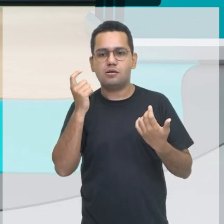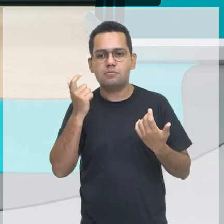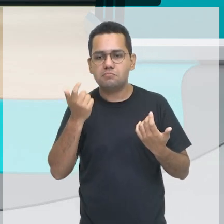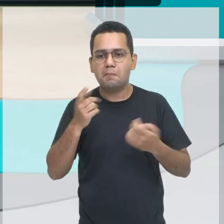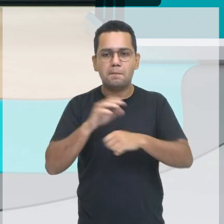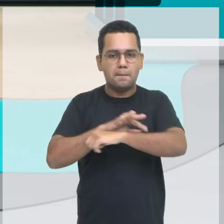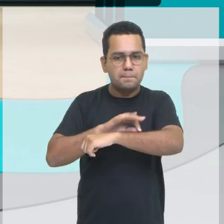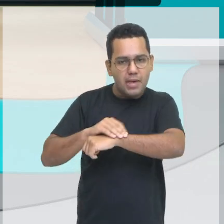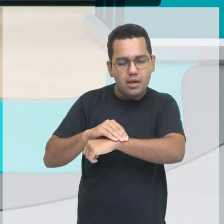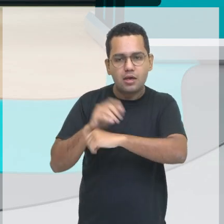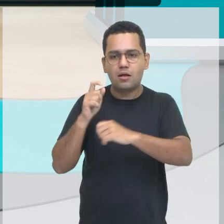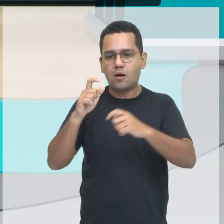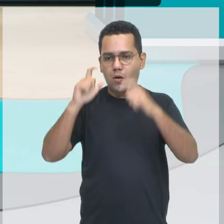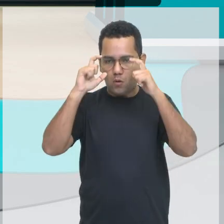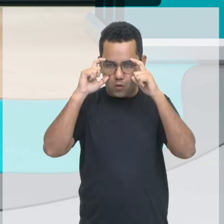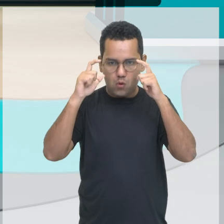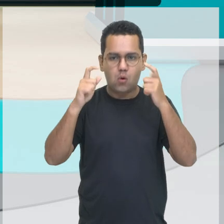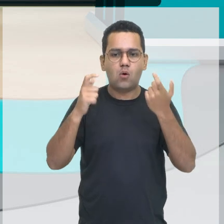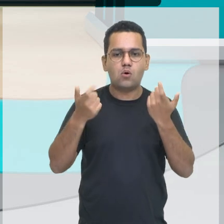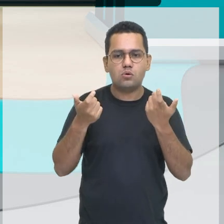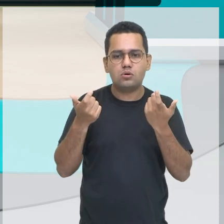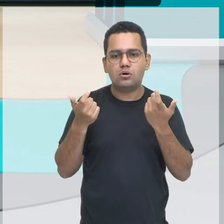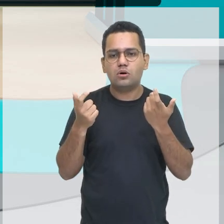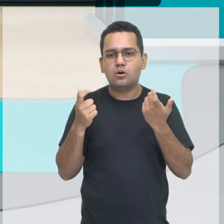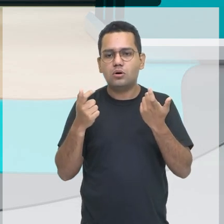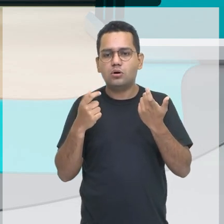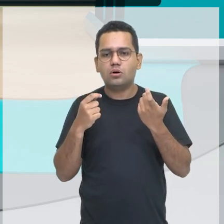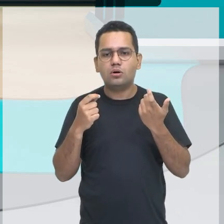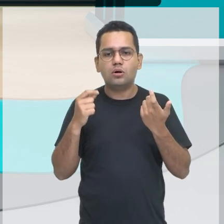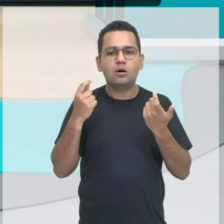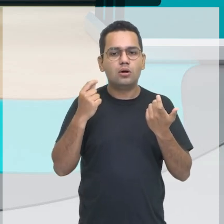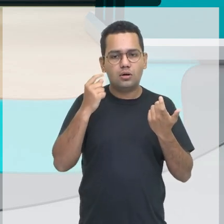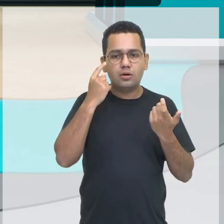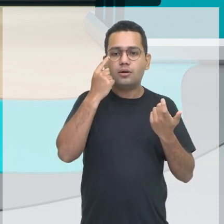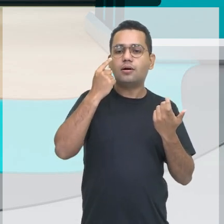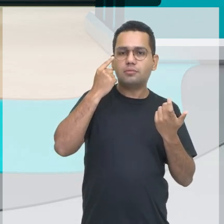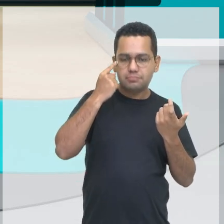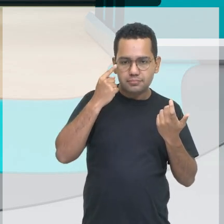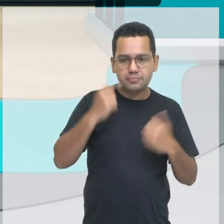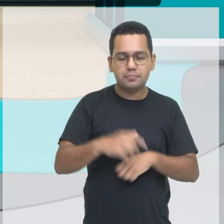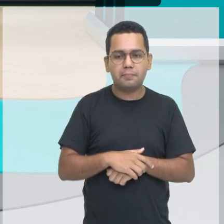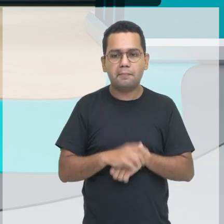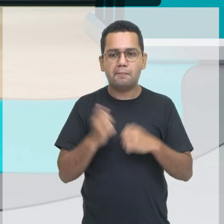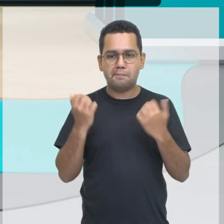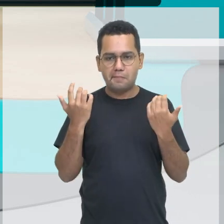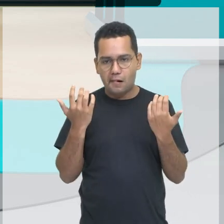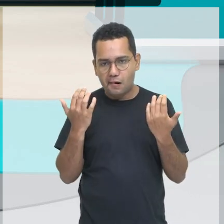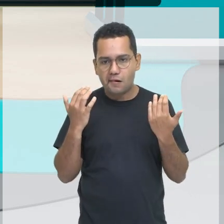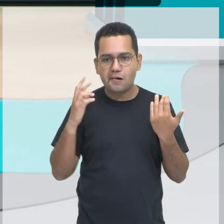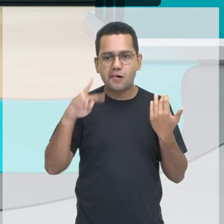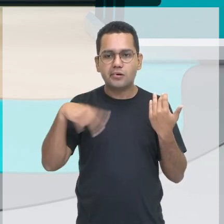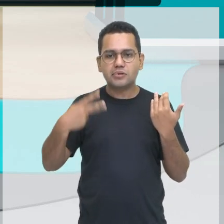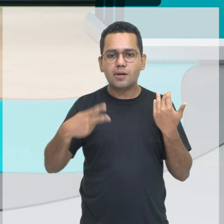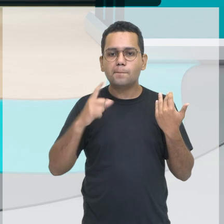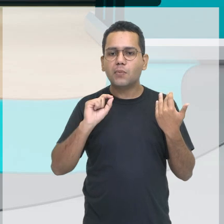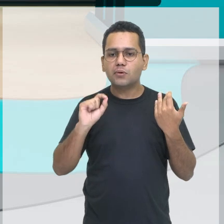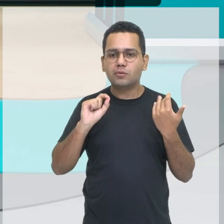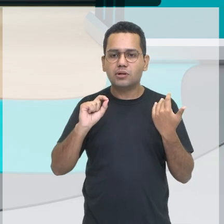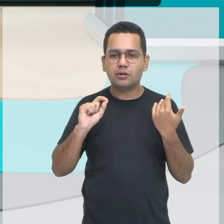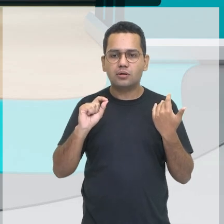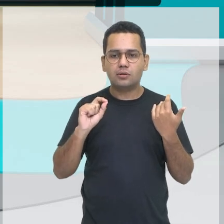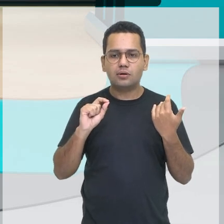implantados, pinta íris dos olhos, a mão e depois